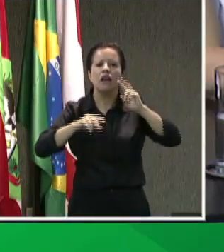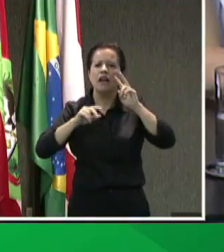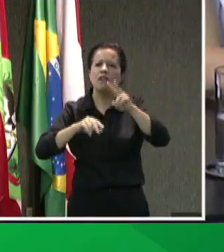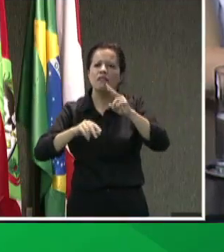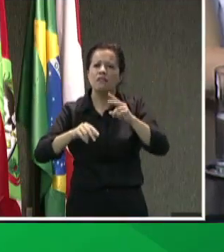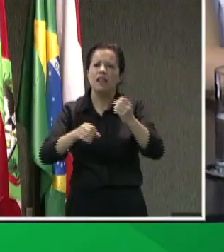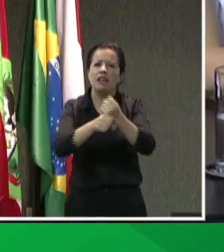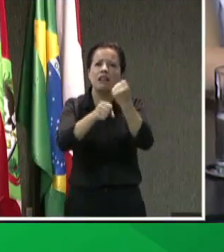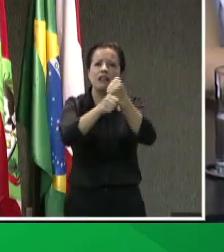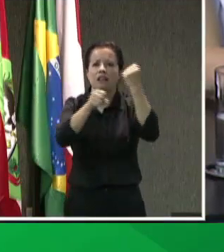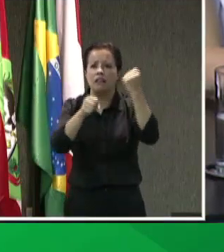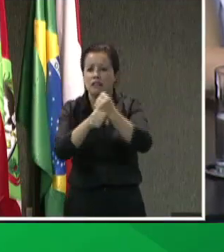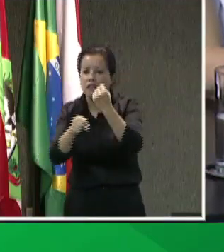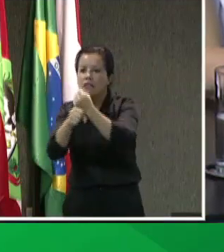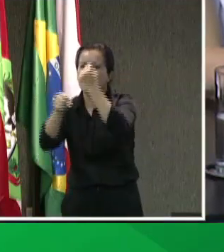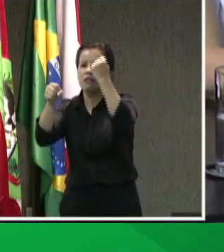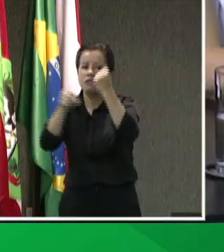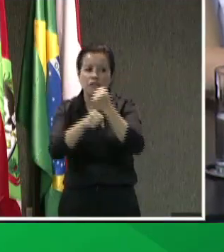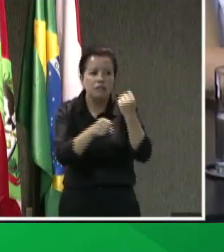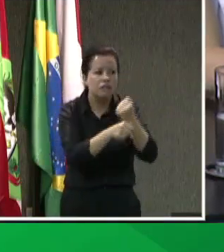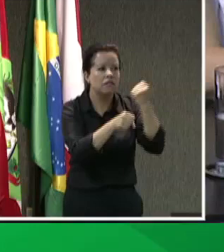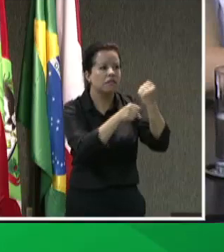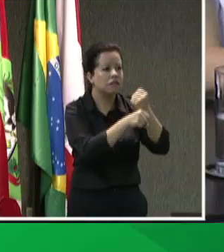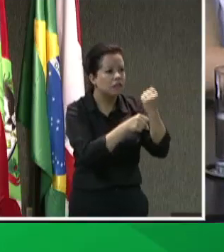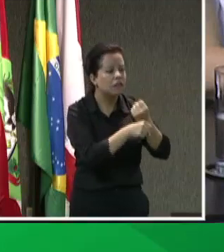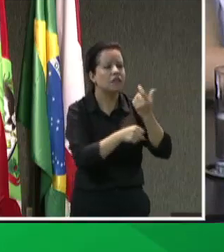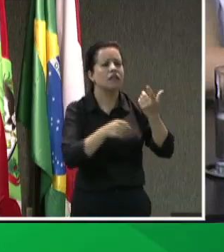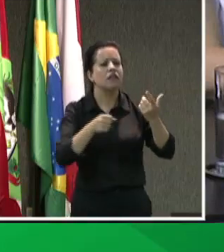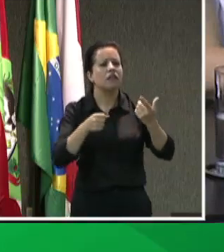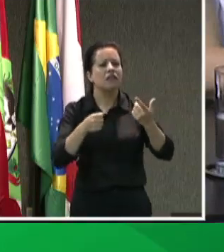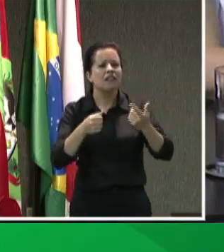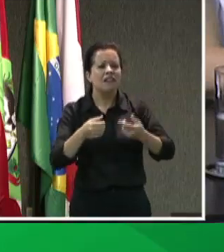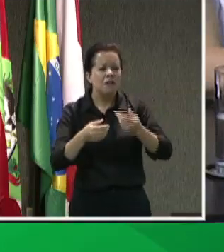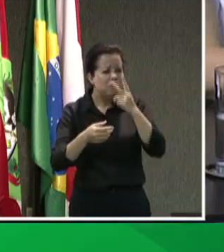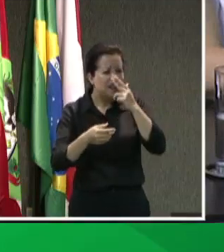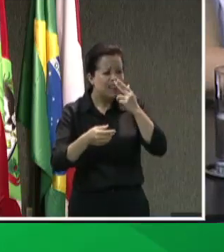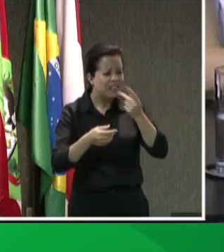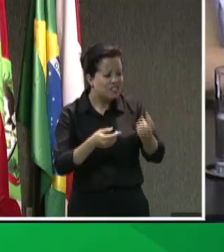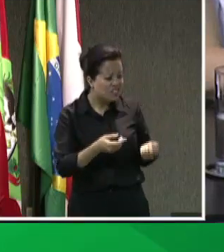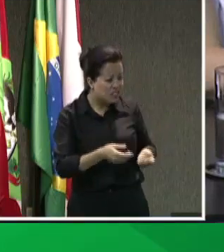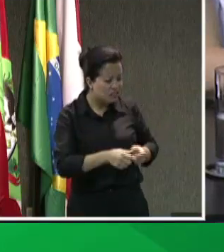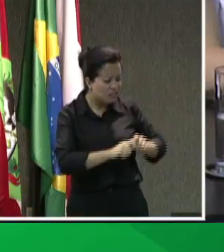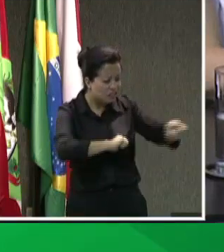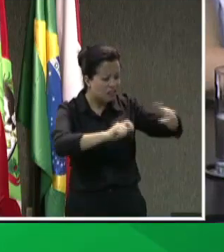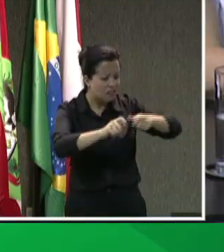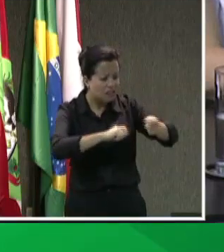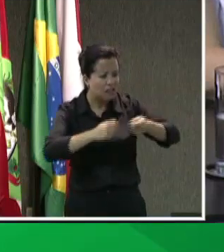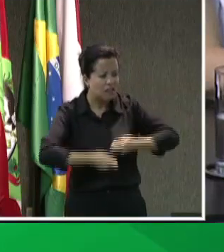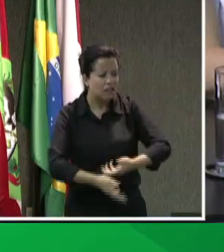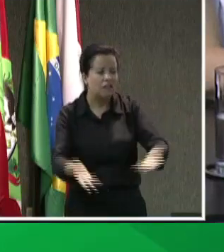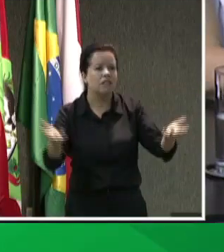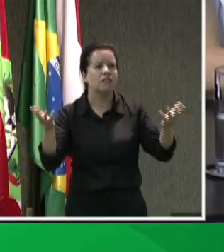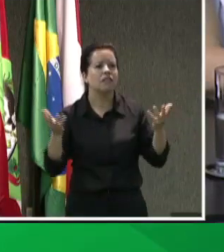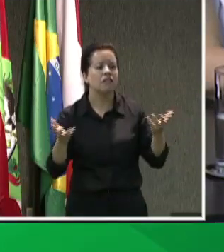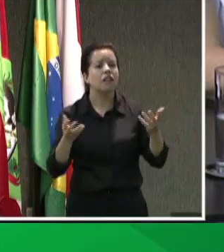para cá, estamos fazendo isso, a Prefeitura de Florianópolis não para de fazer isso, rasgando dinheiro, quando podia fazer um projeto que vai atender, na Grande Florianópolis, aqui